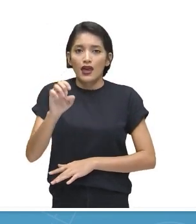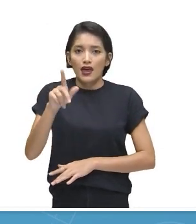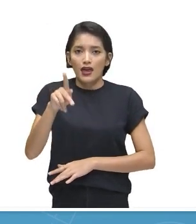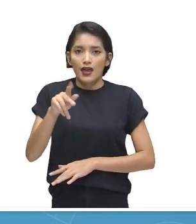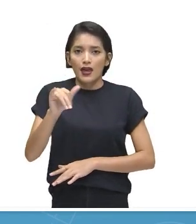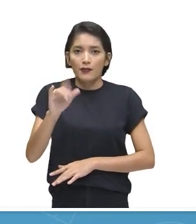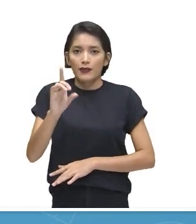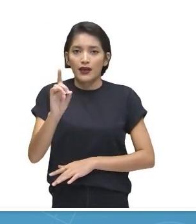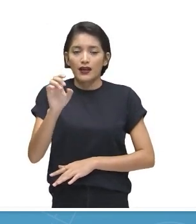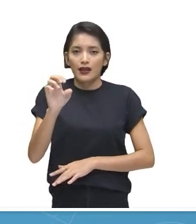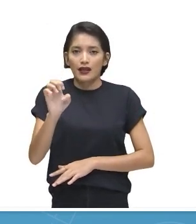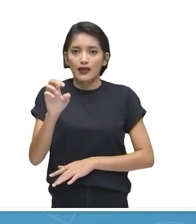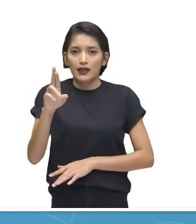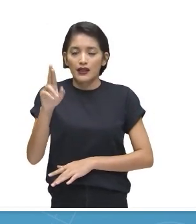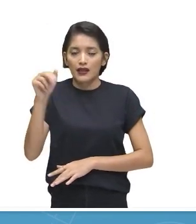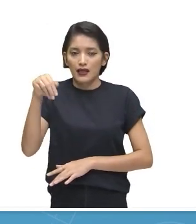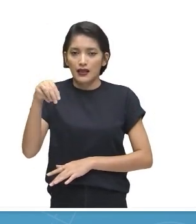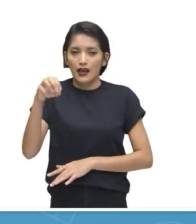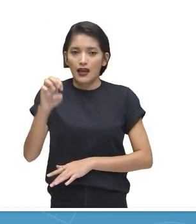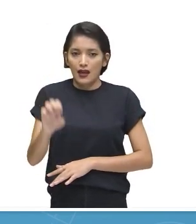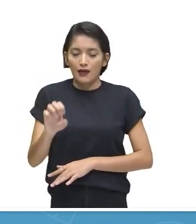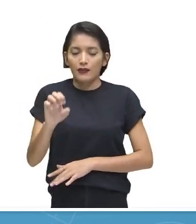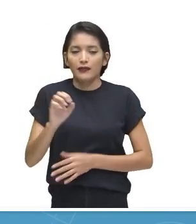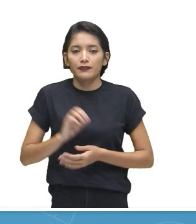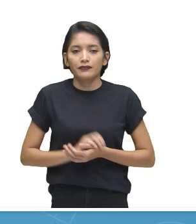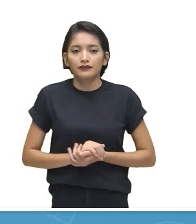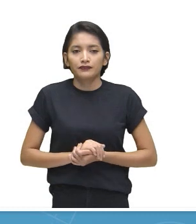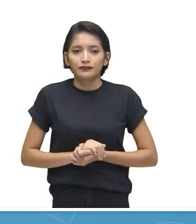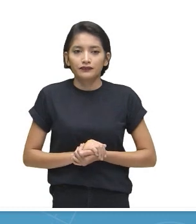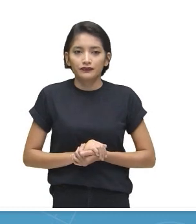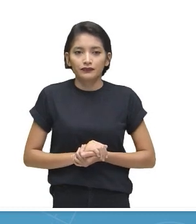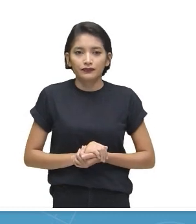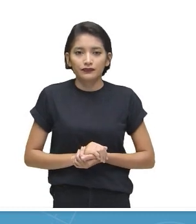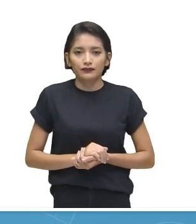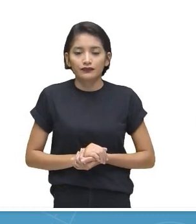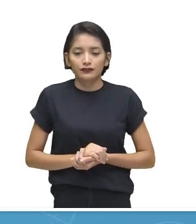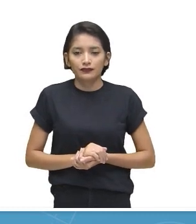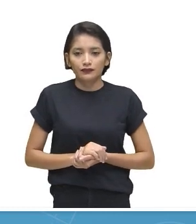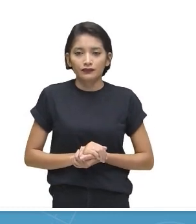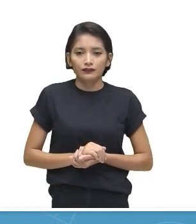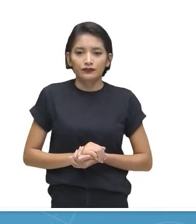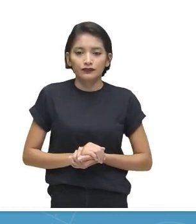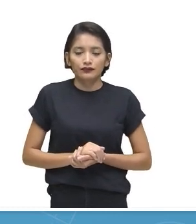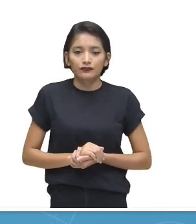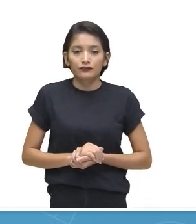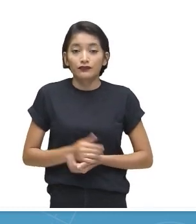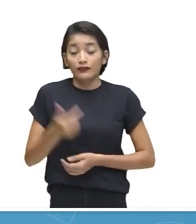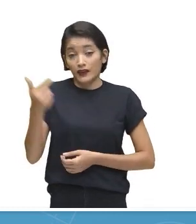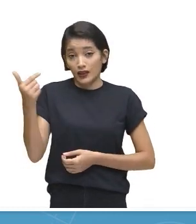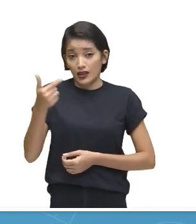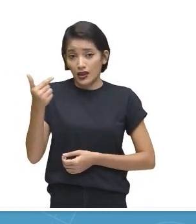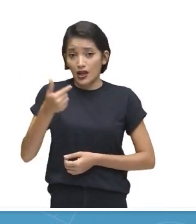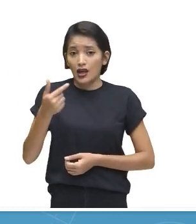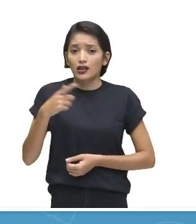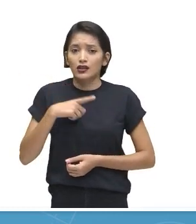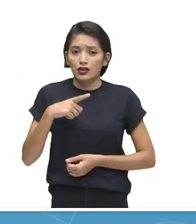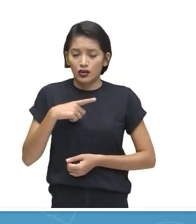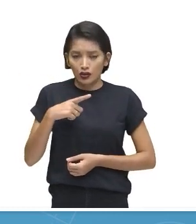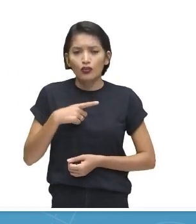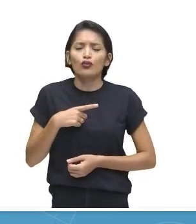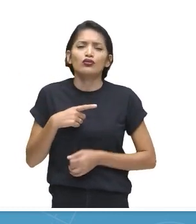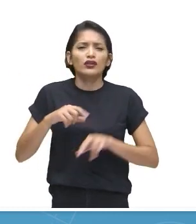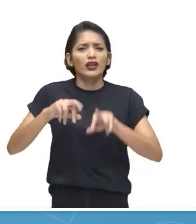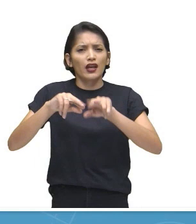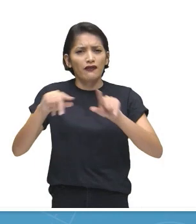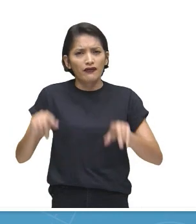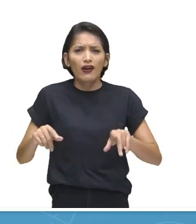você vai escrever lá, a primeira é a epiderme, certo? A segunda, onde contém lá os anexos,